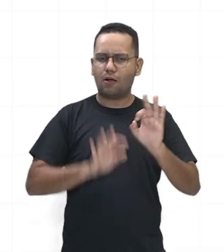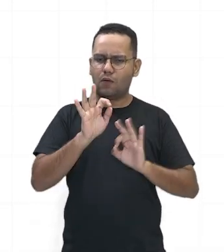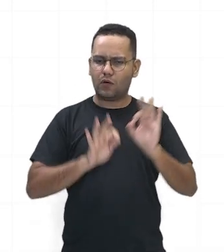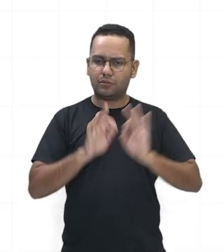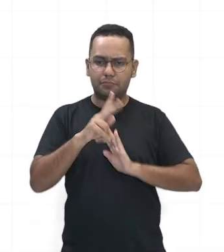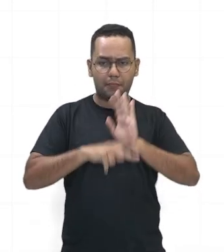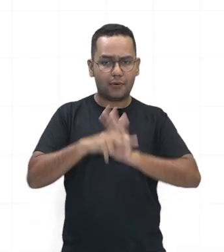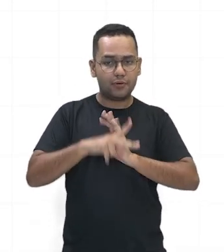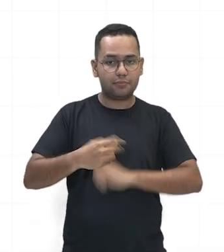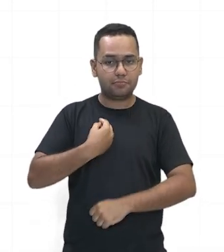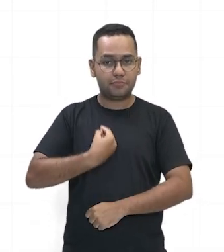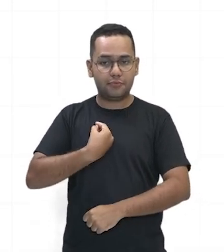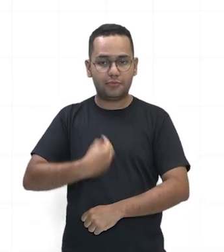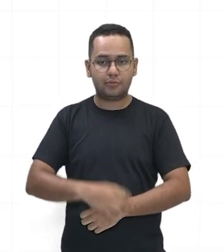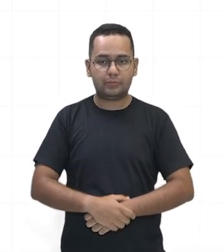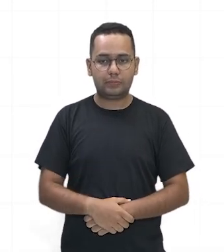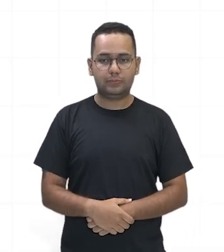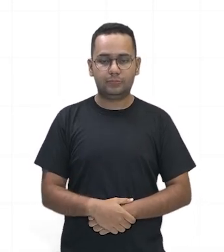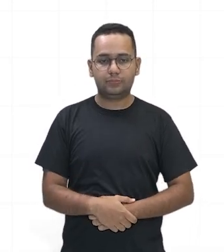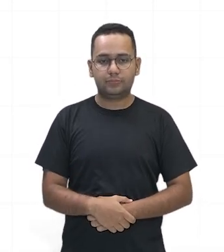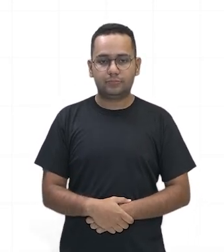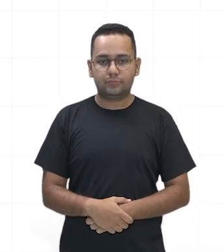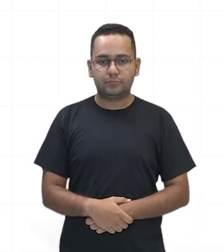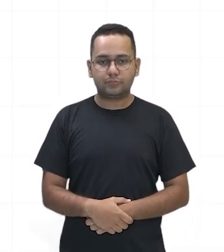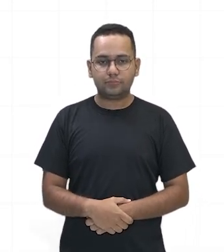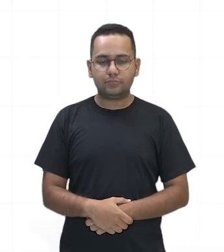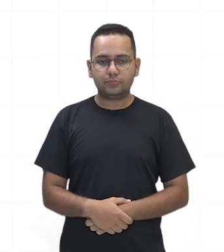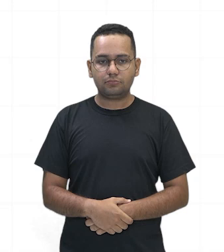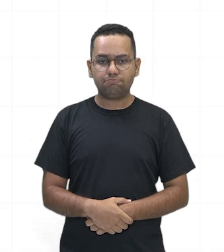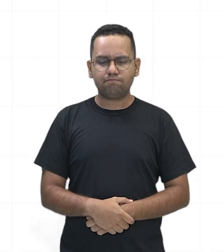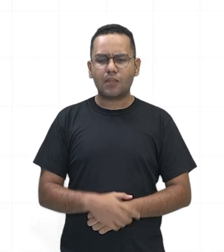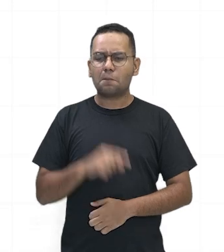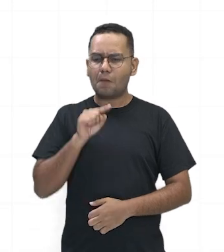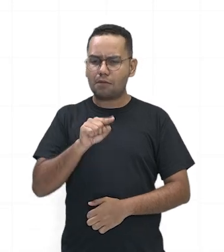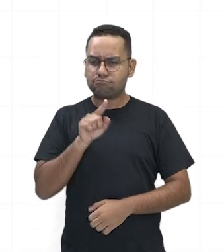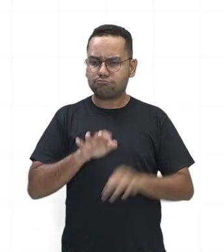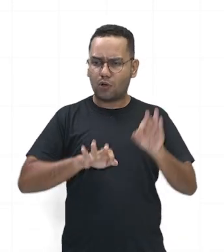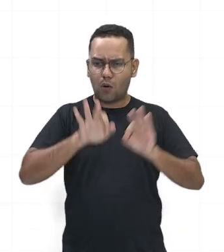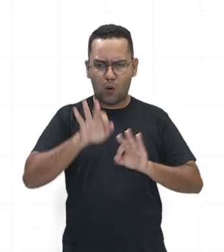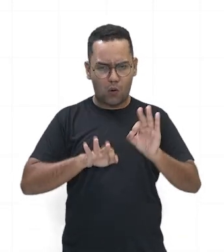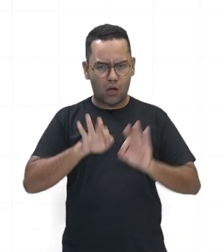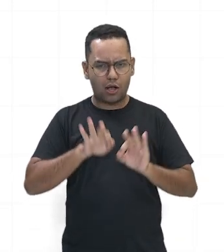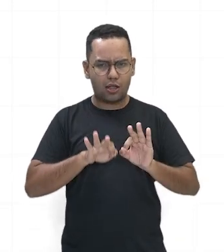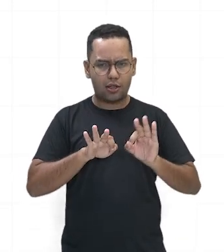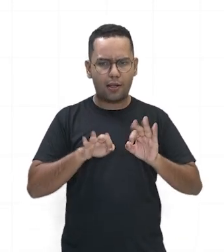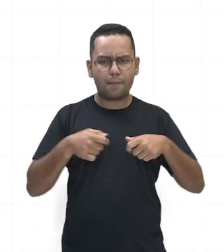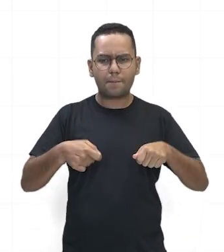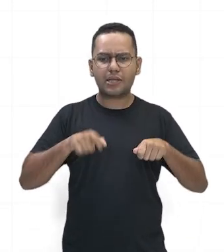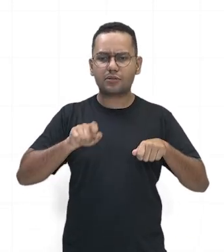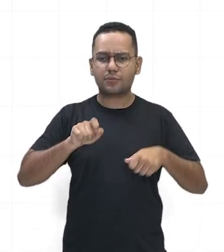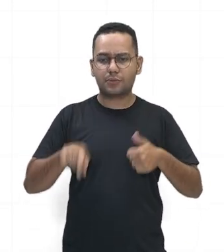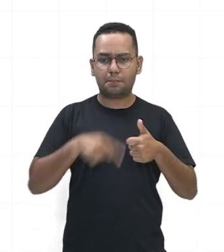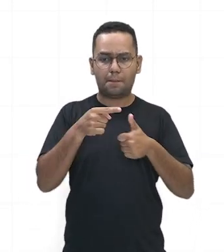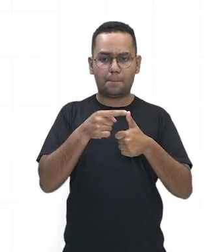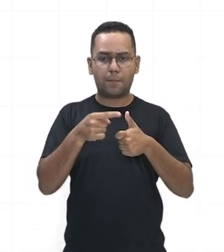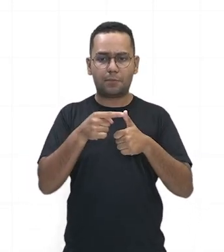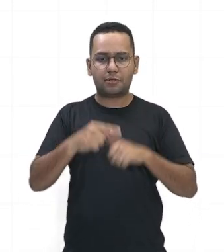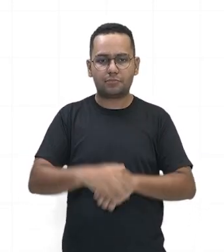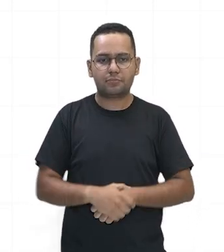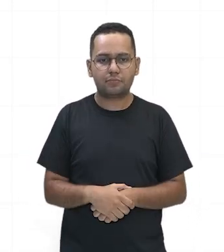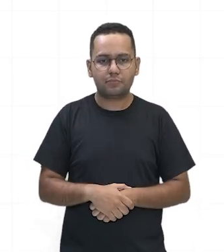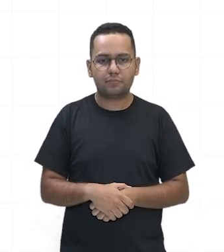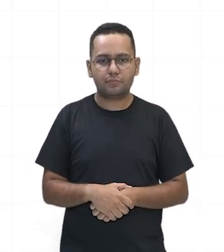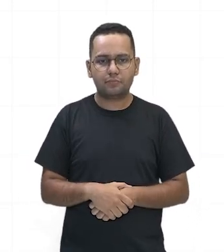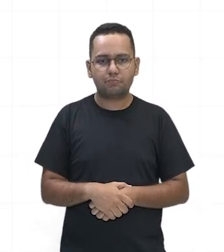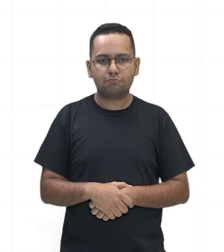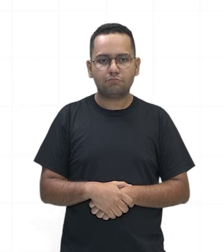para fazer um bom projeto de vida é necessário, em primeiro lugar, pensar no que gostaríamos de ser.